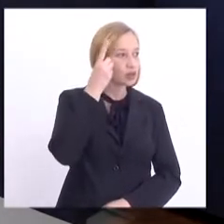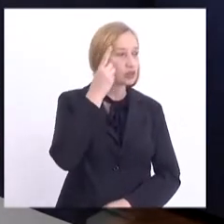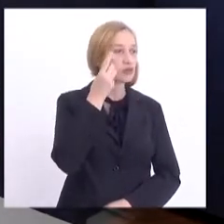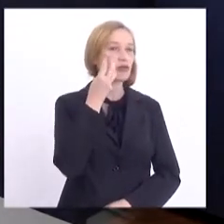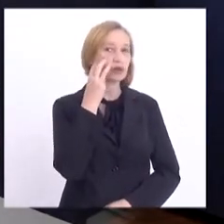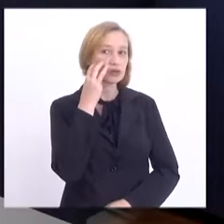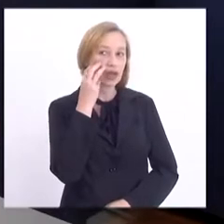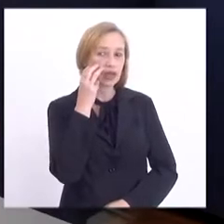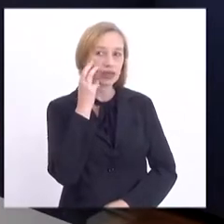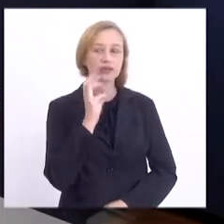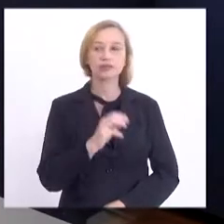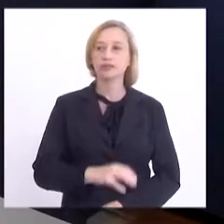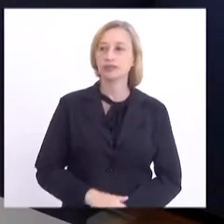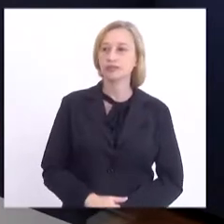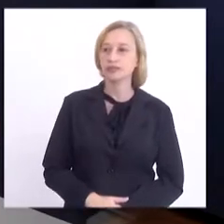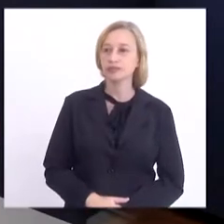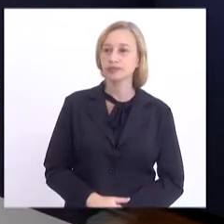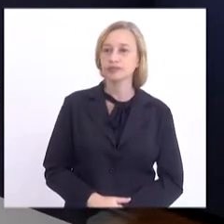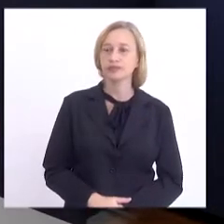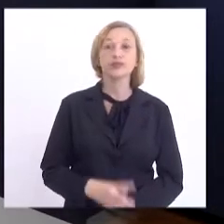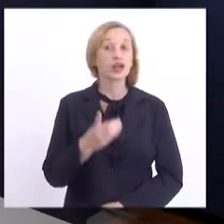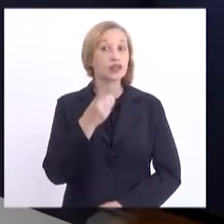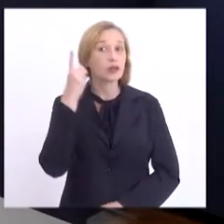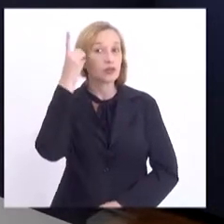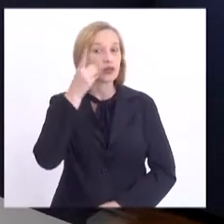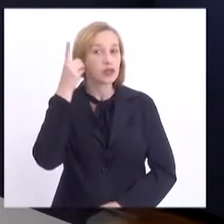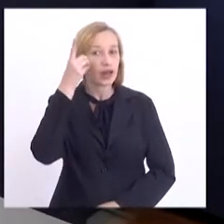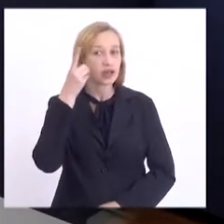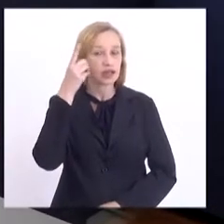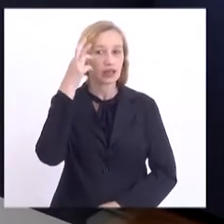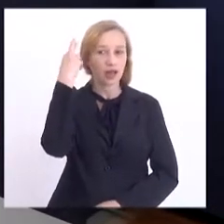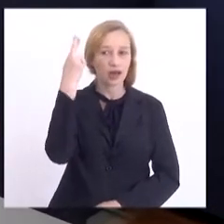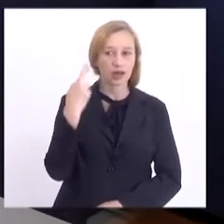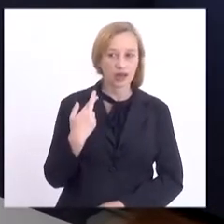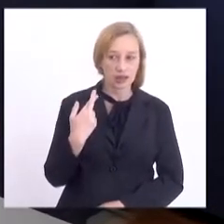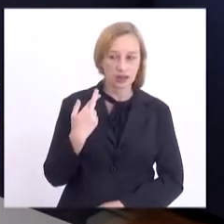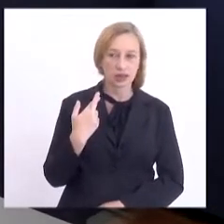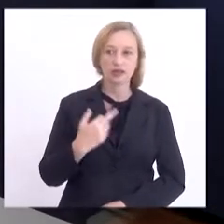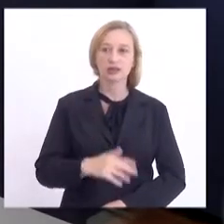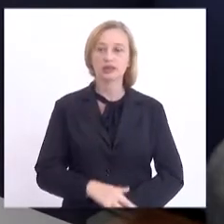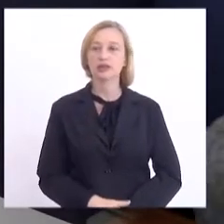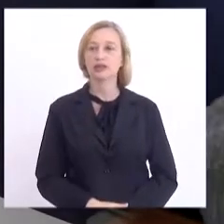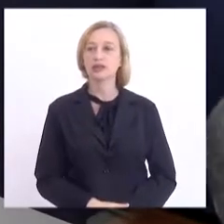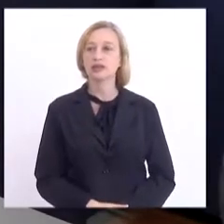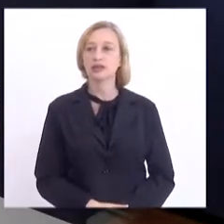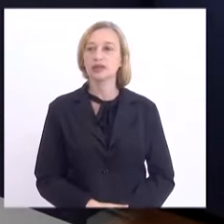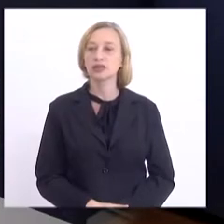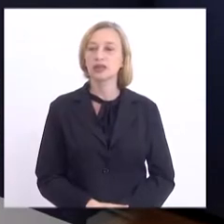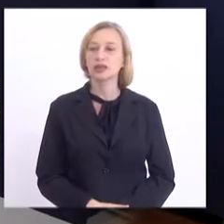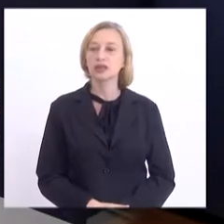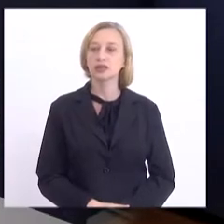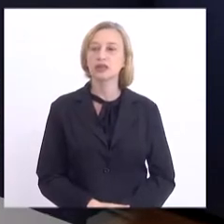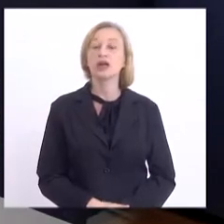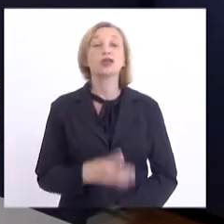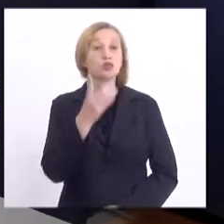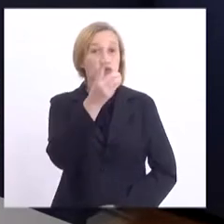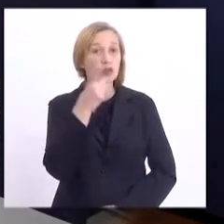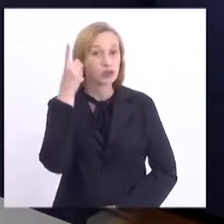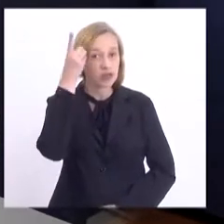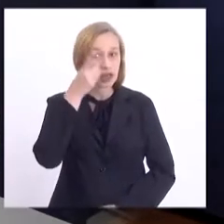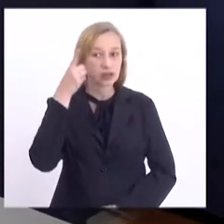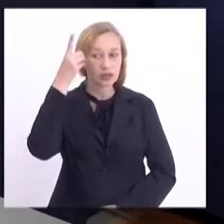waldeck Carneiro da deputada Renata Souza do